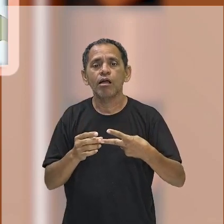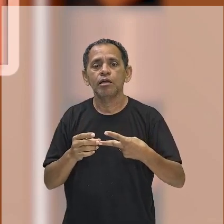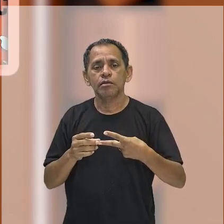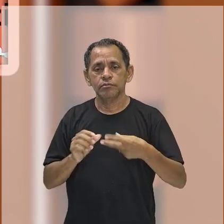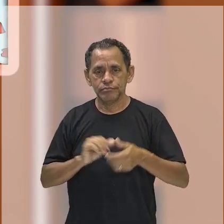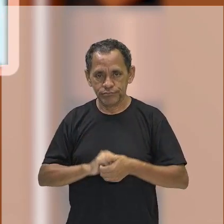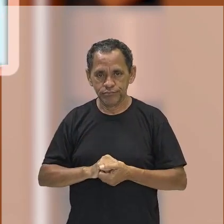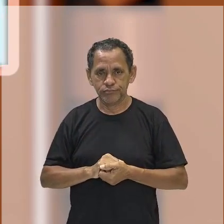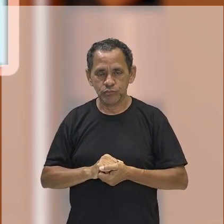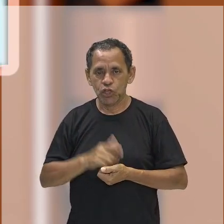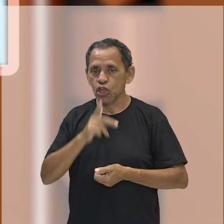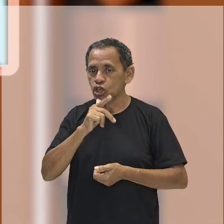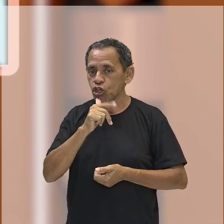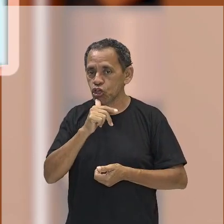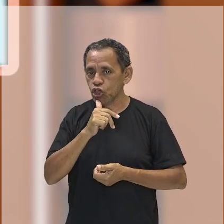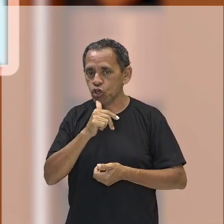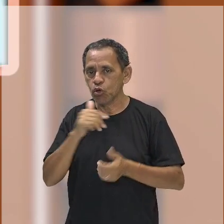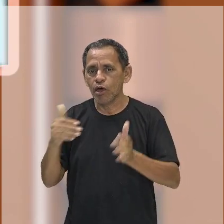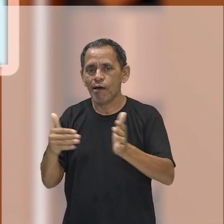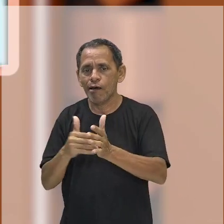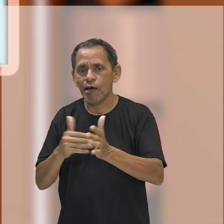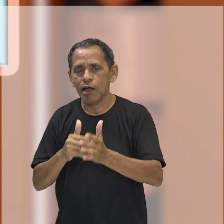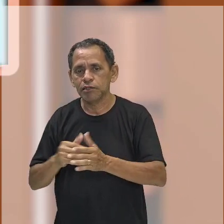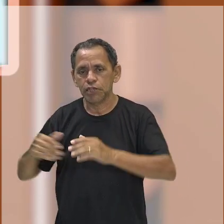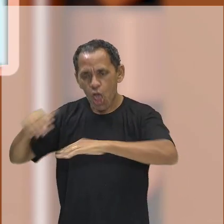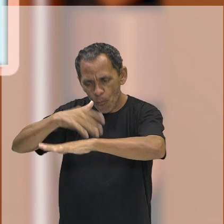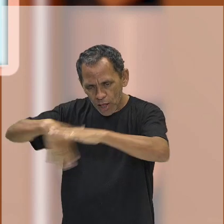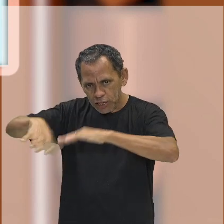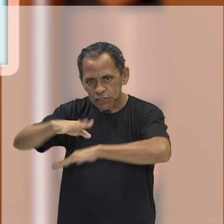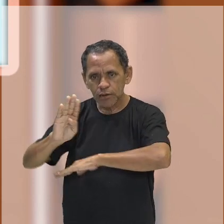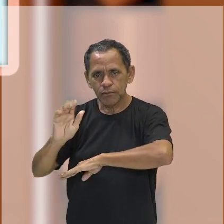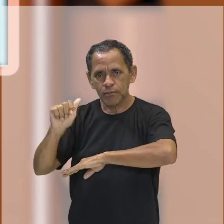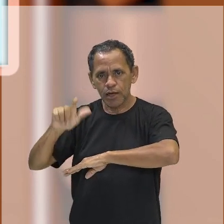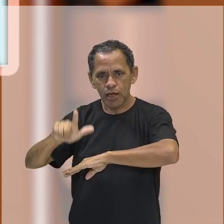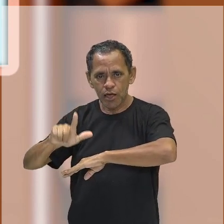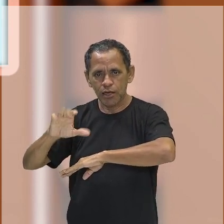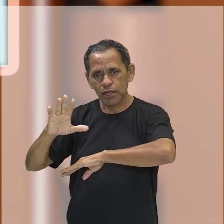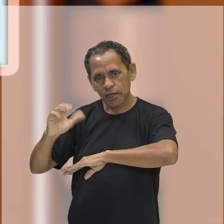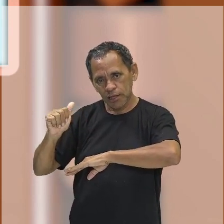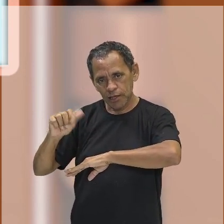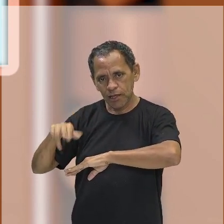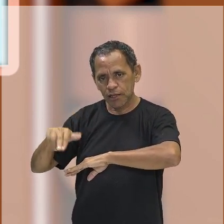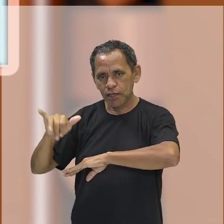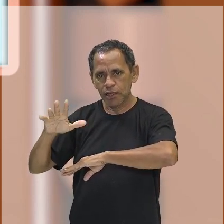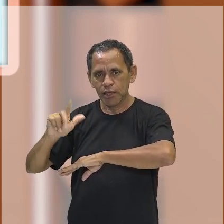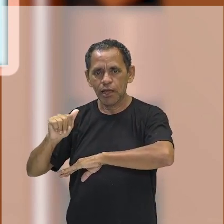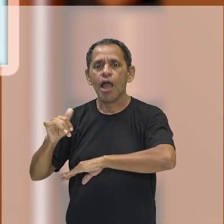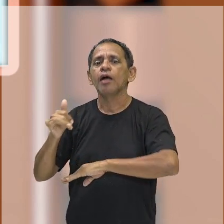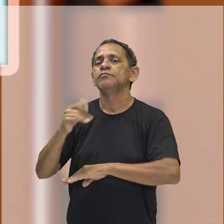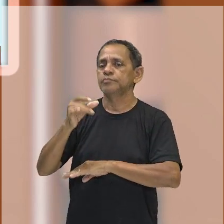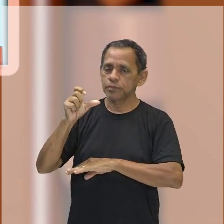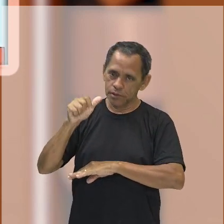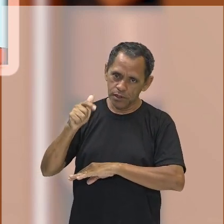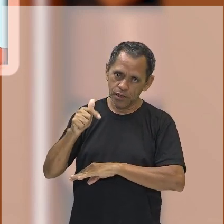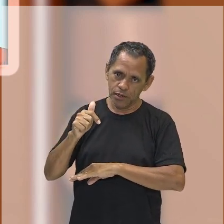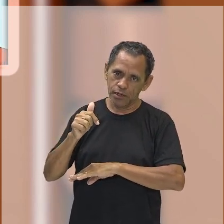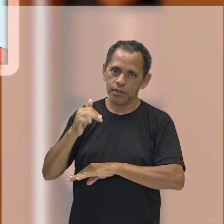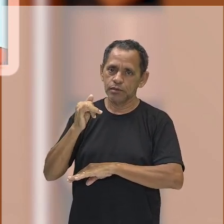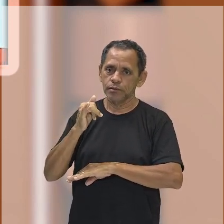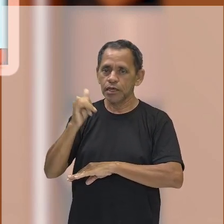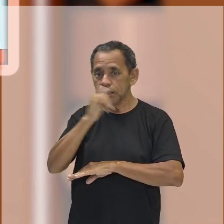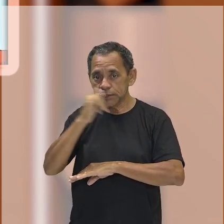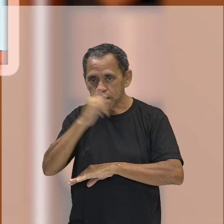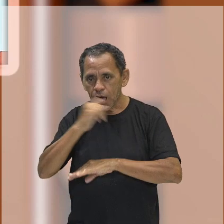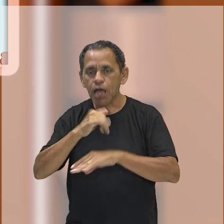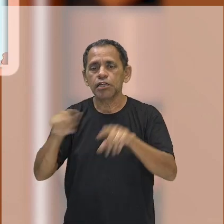rio Danúbio e atingiram a Península Balcânica, a Península Itálica, a Gália, além